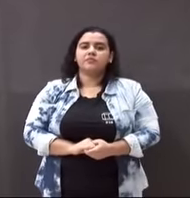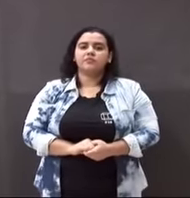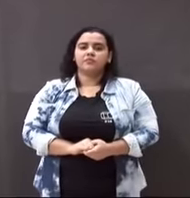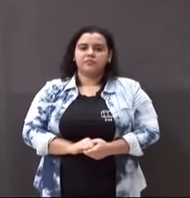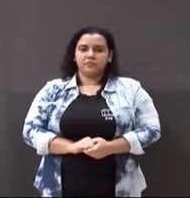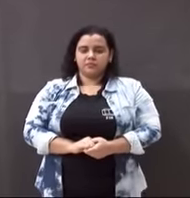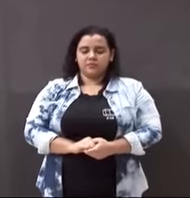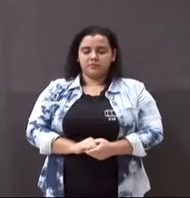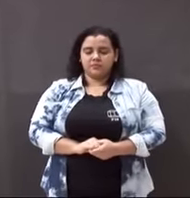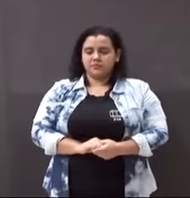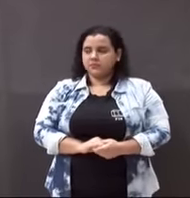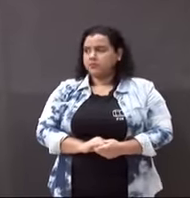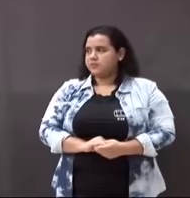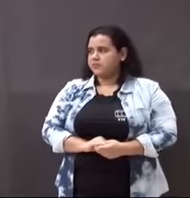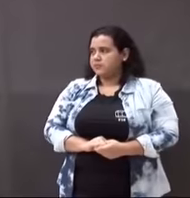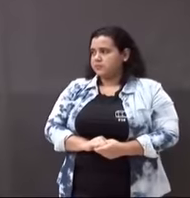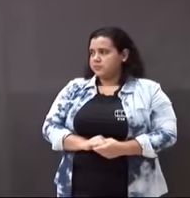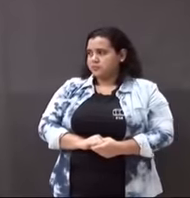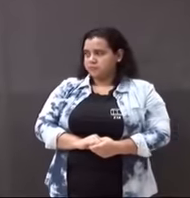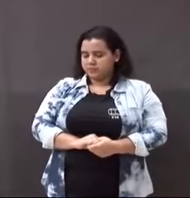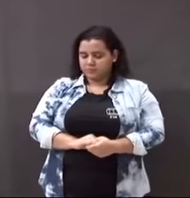Vem cá, você, só você.